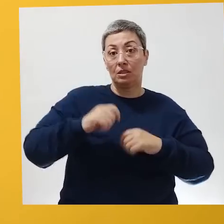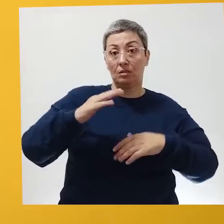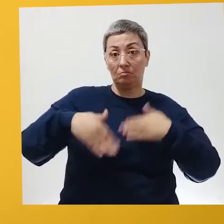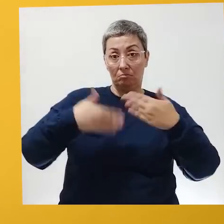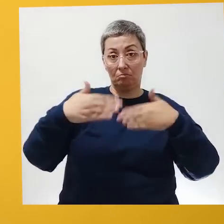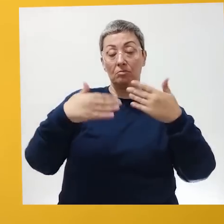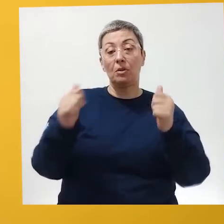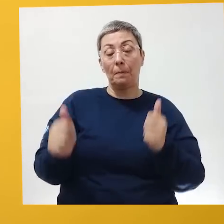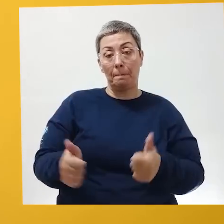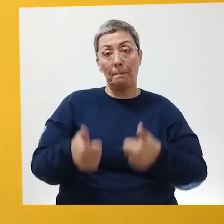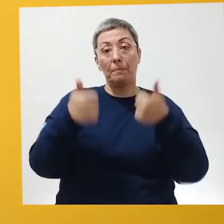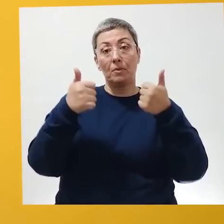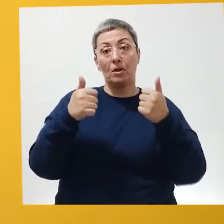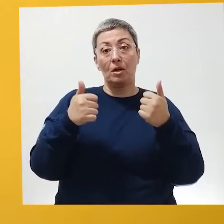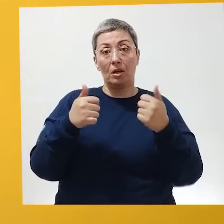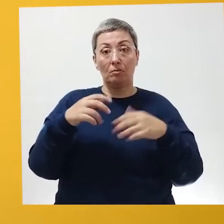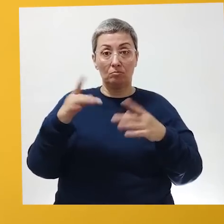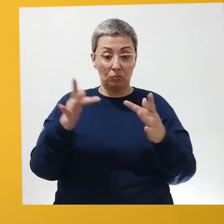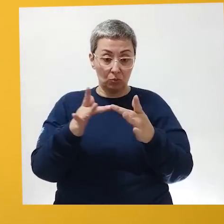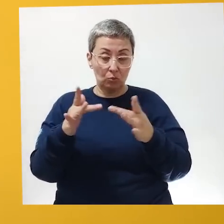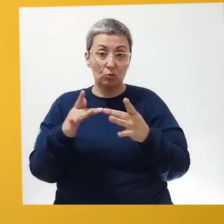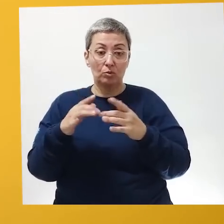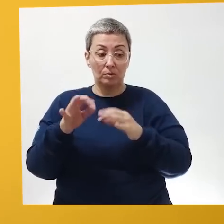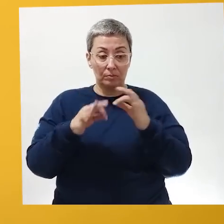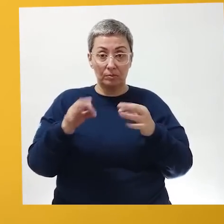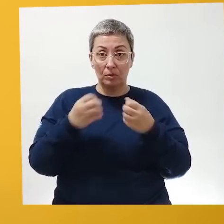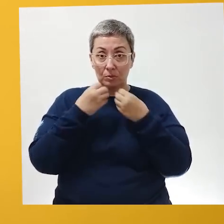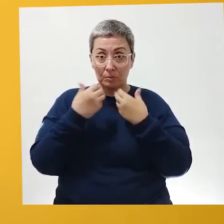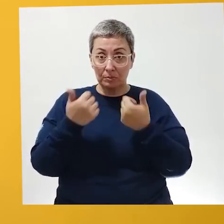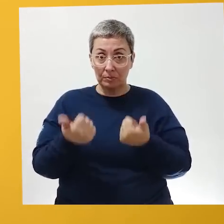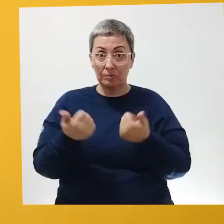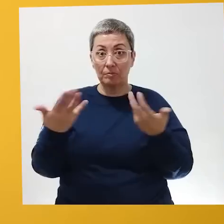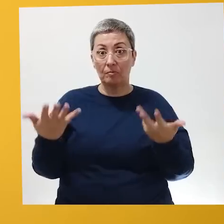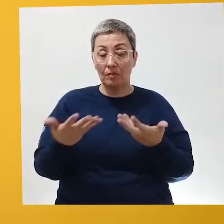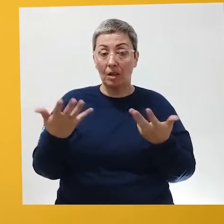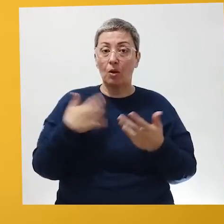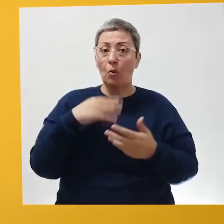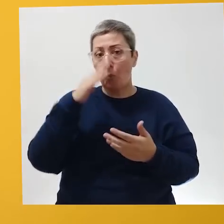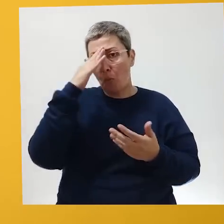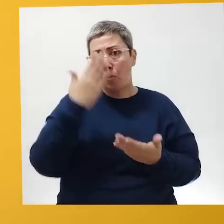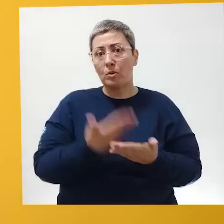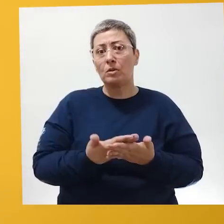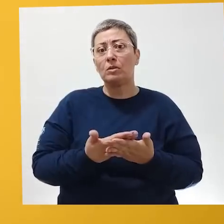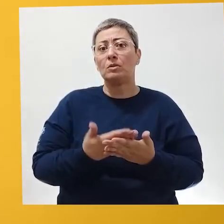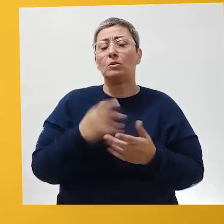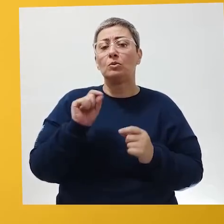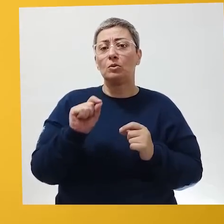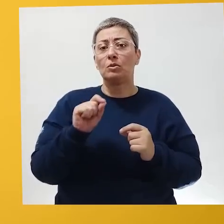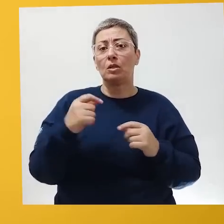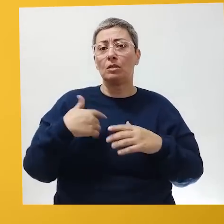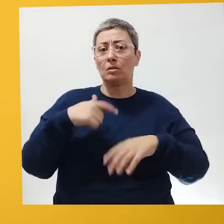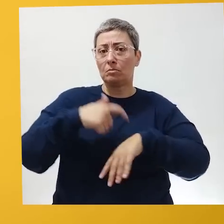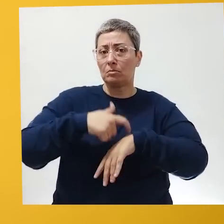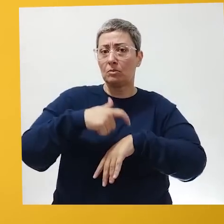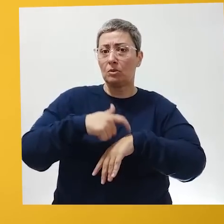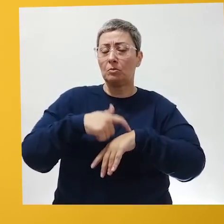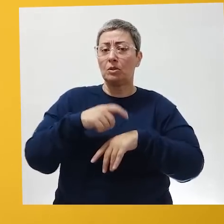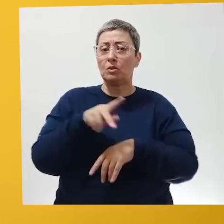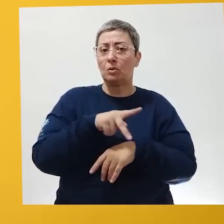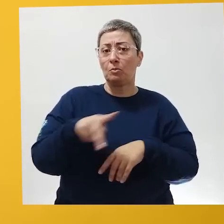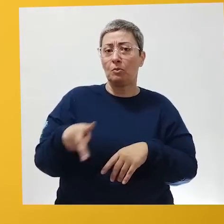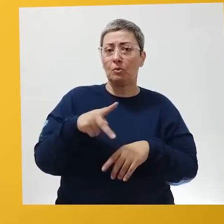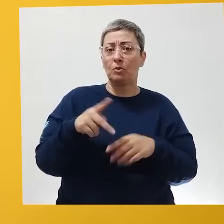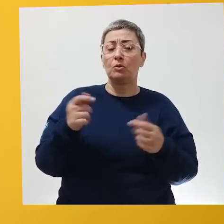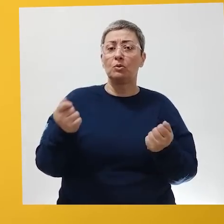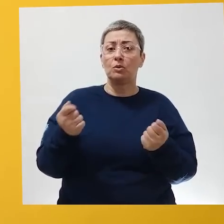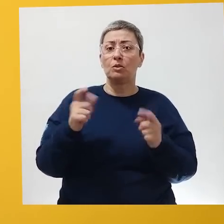maior aí de contato com o cadarço. Tudo bem? Bom, eu acredito que nesse momento, como os professores